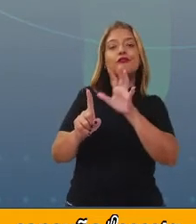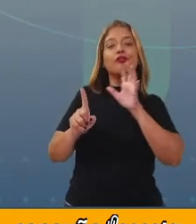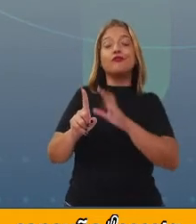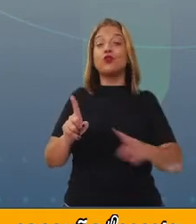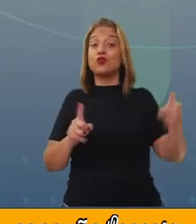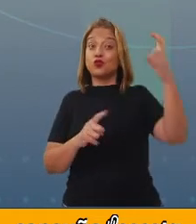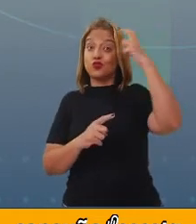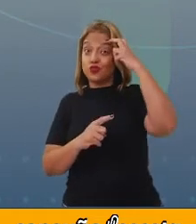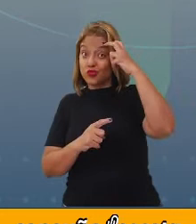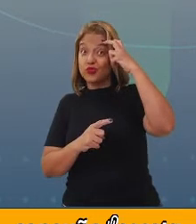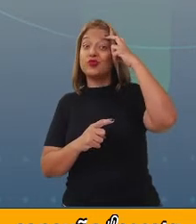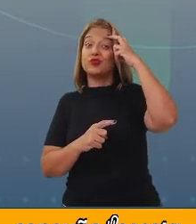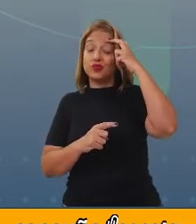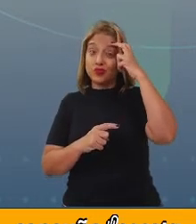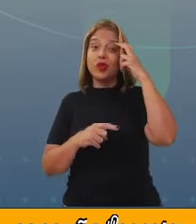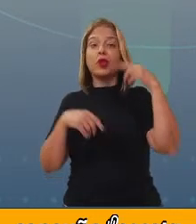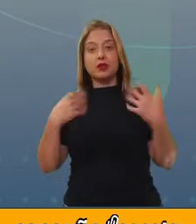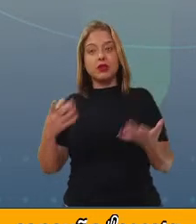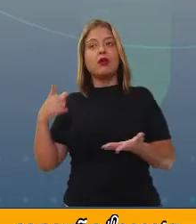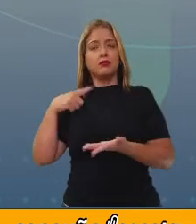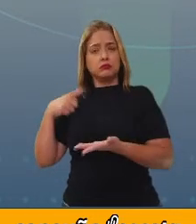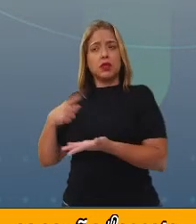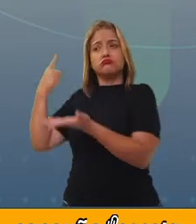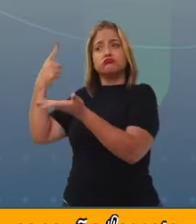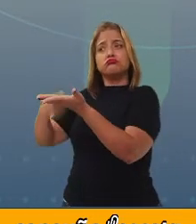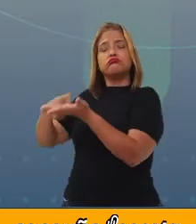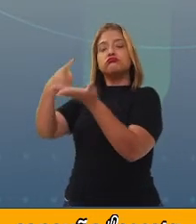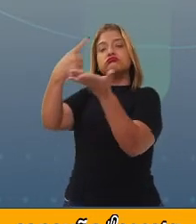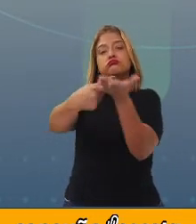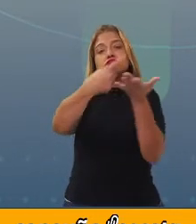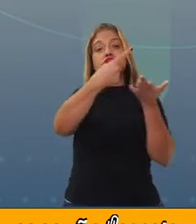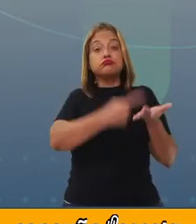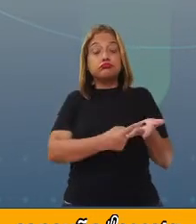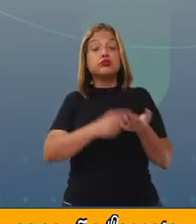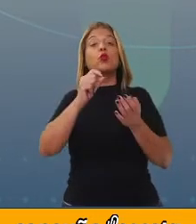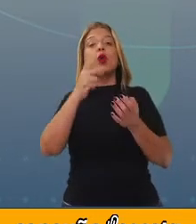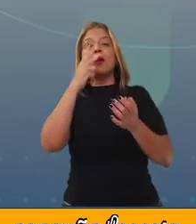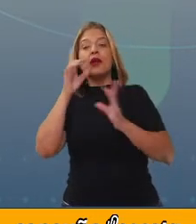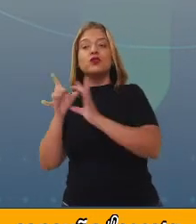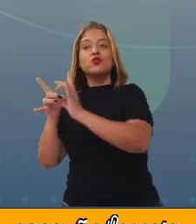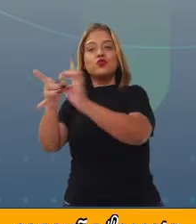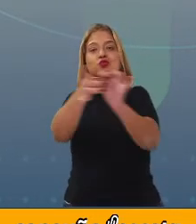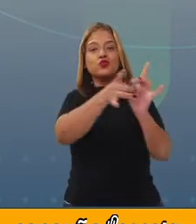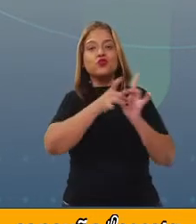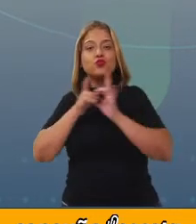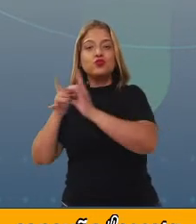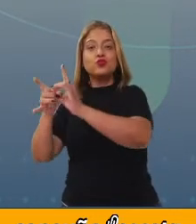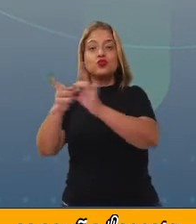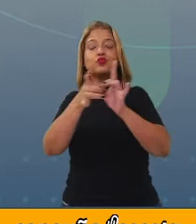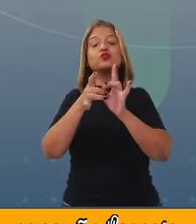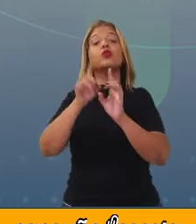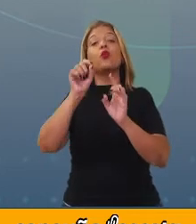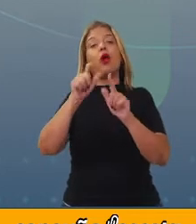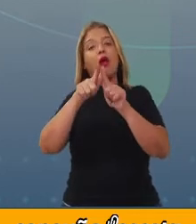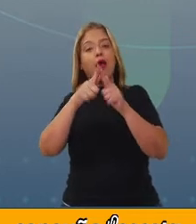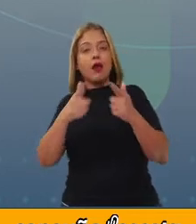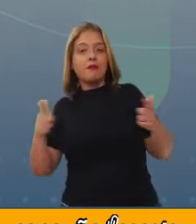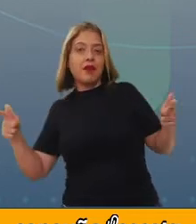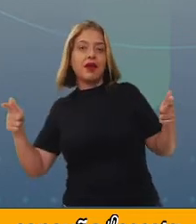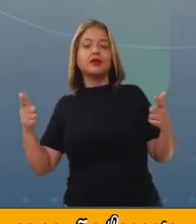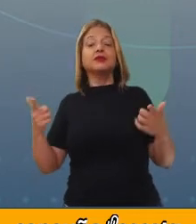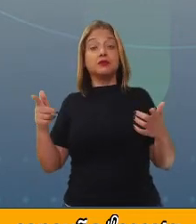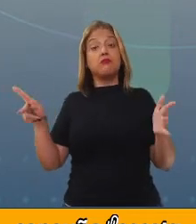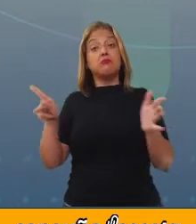que existem alguns acordos para tentar unificar essas gramáticas